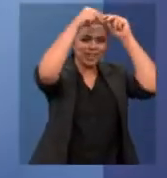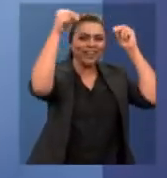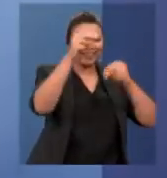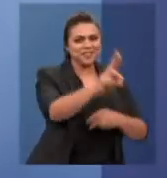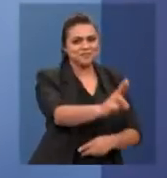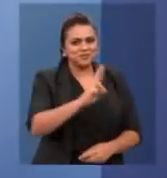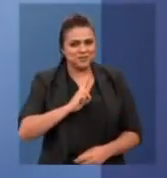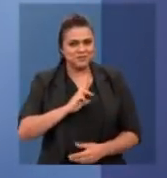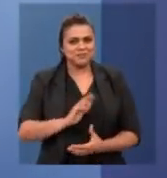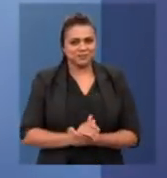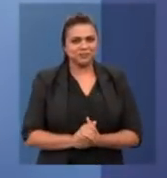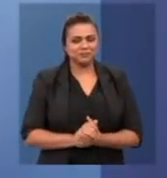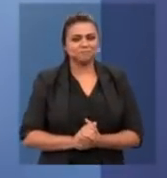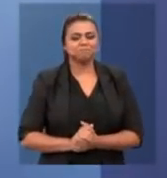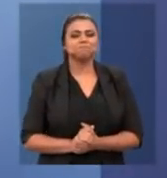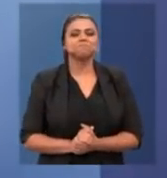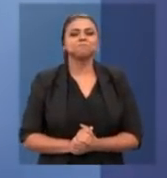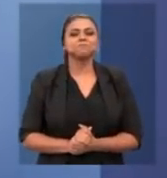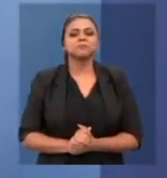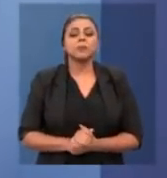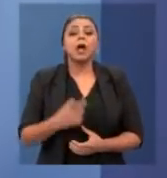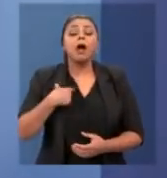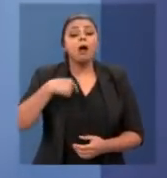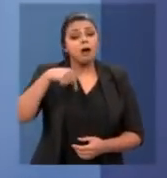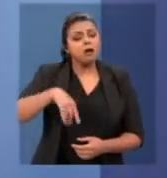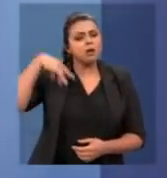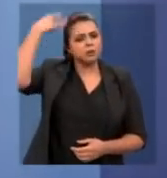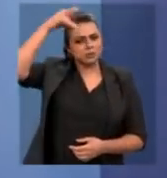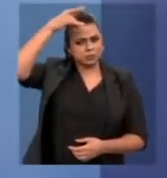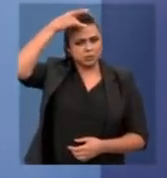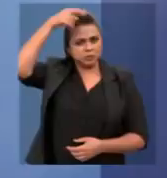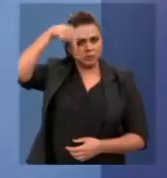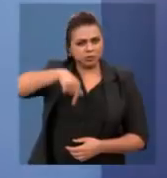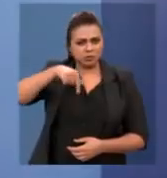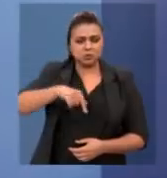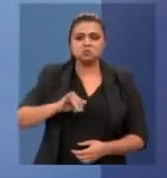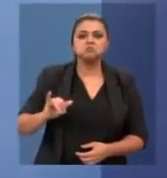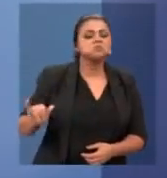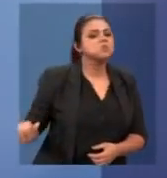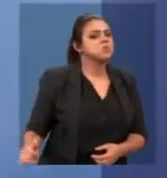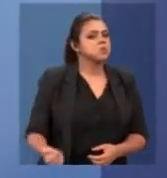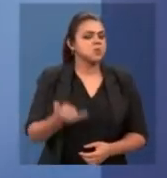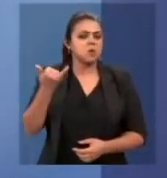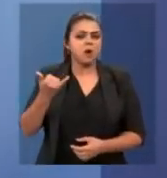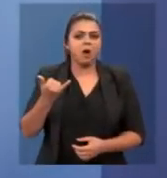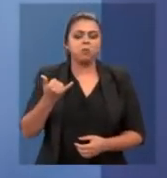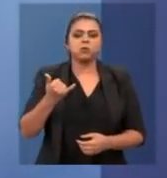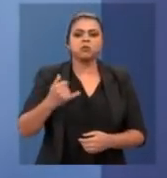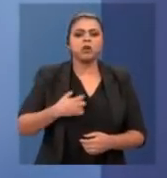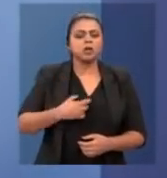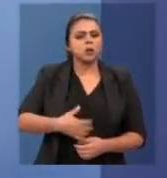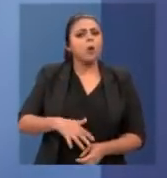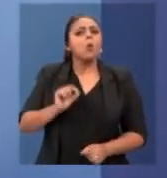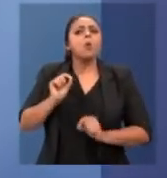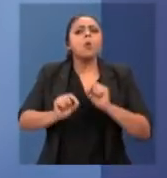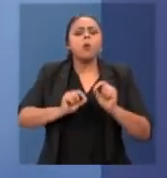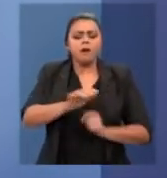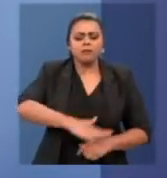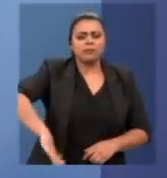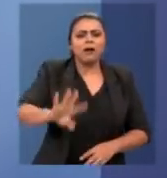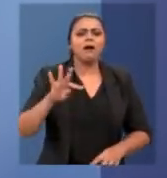favor jaqueline é o espírito santo não aproveita potencialidade que tem na área